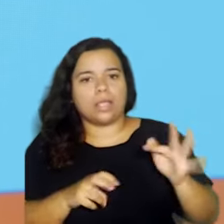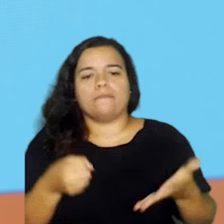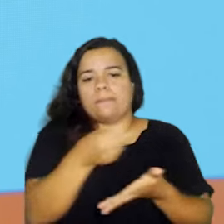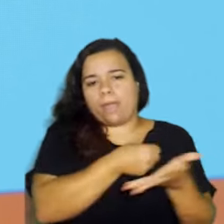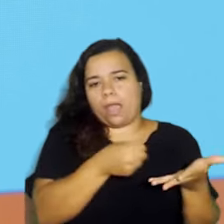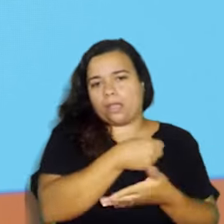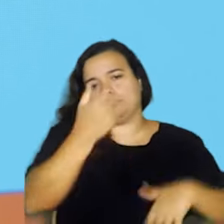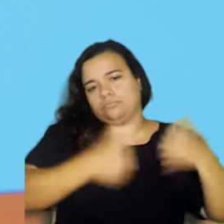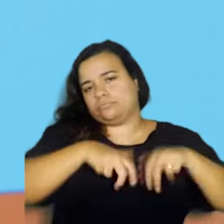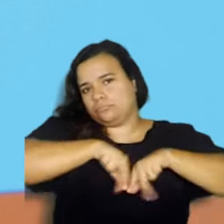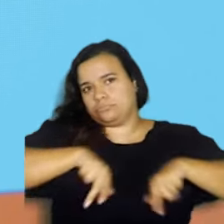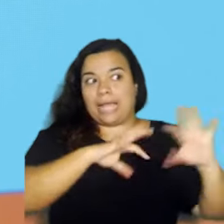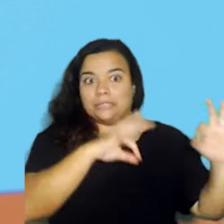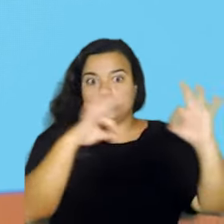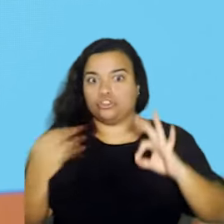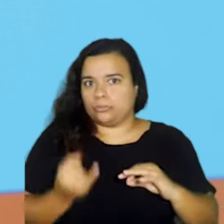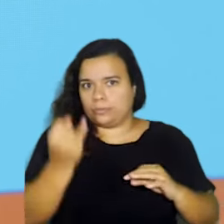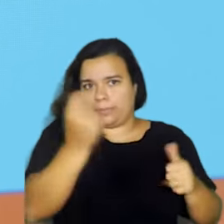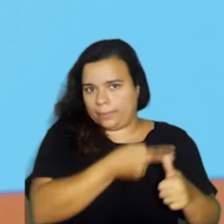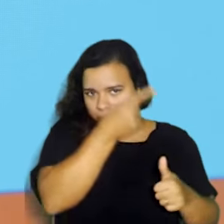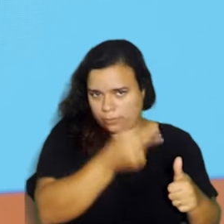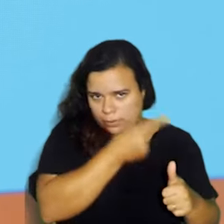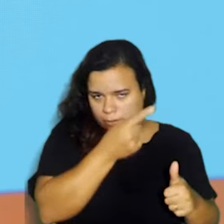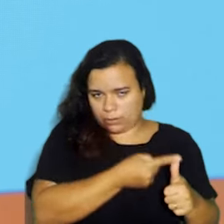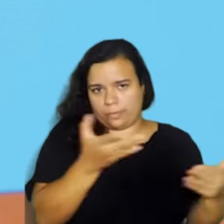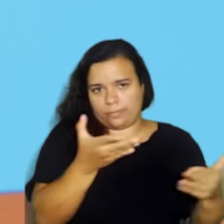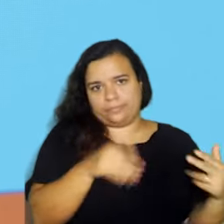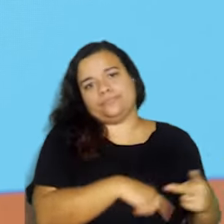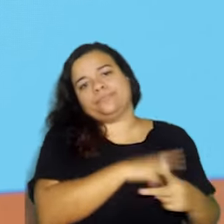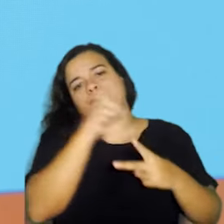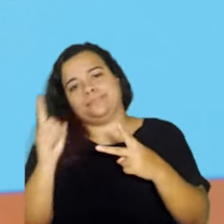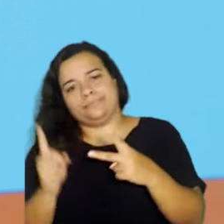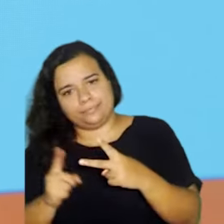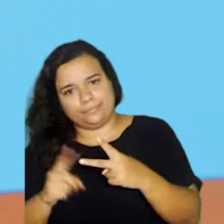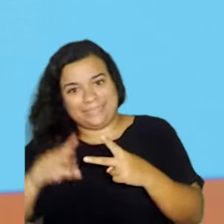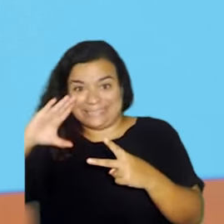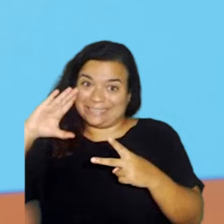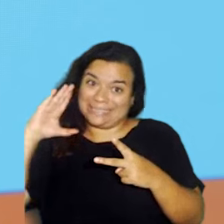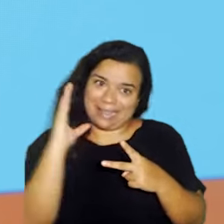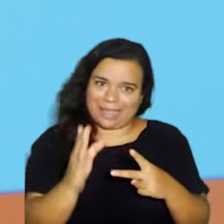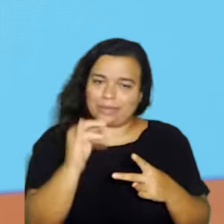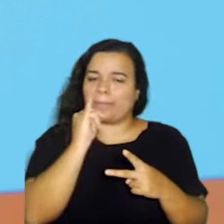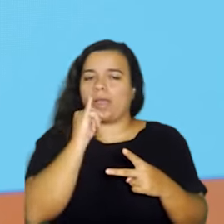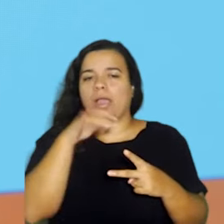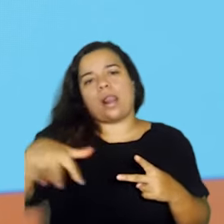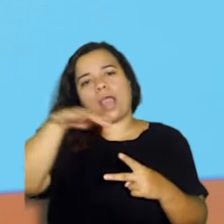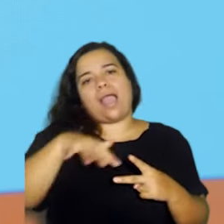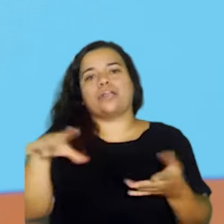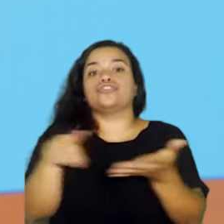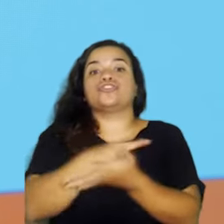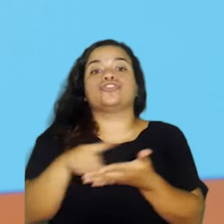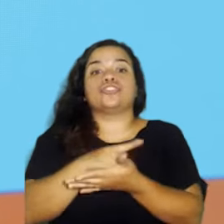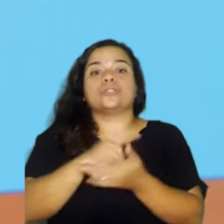básicas e faz todo sentido assistir dá uma olhada nisso e agora a gente já vai direto então por exemplo lá eu digitei